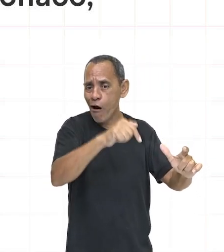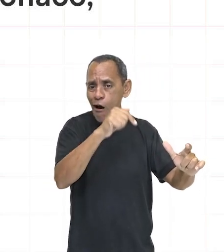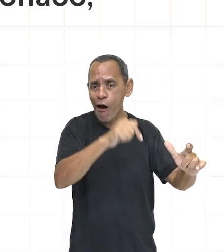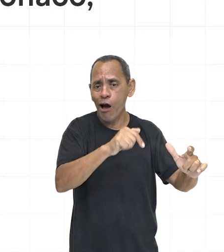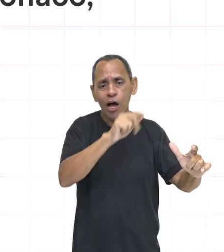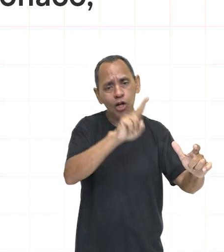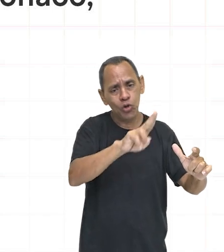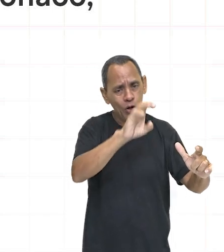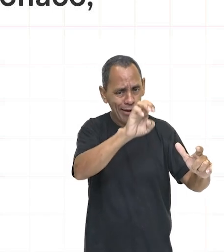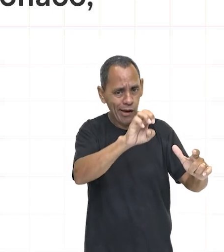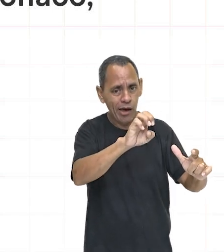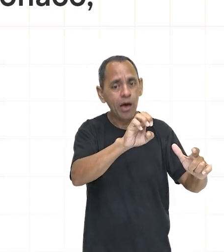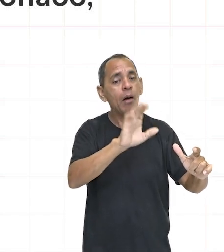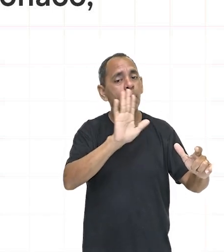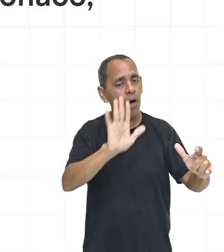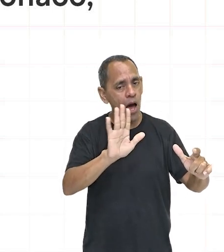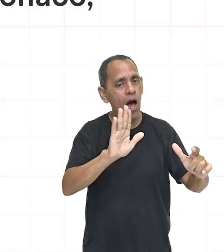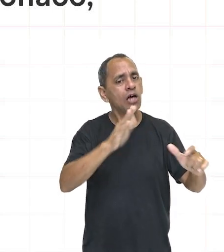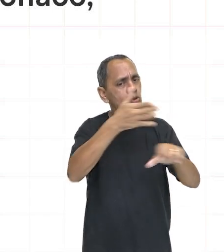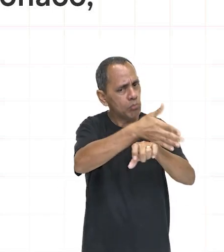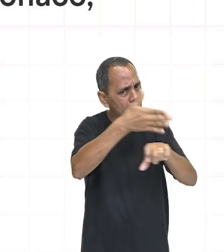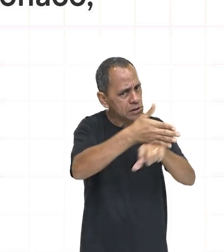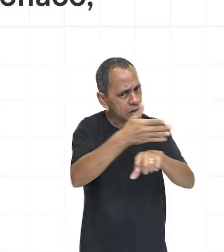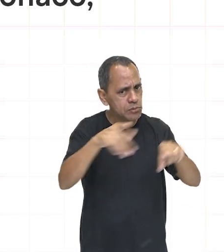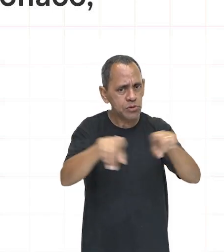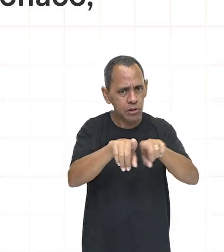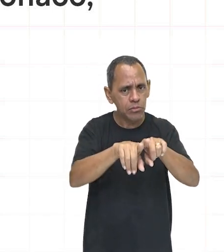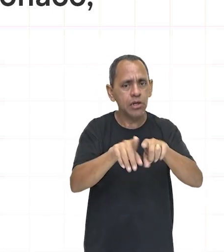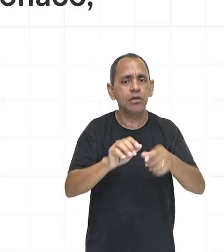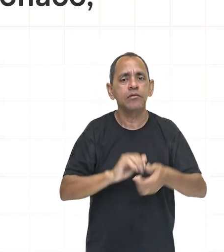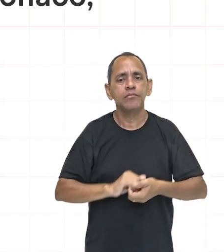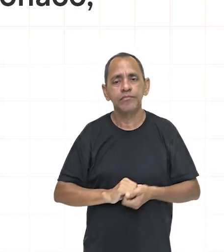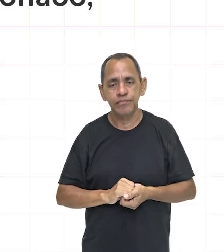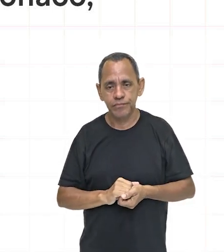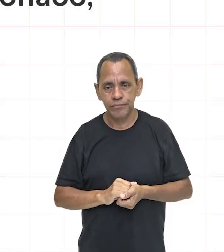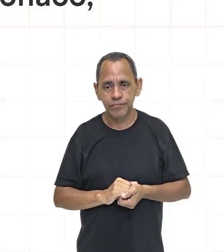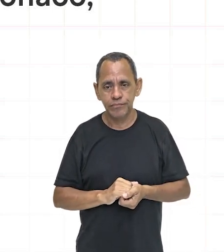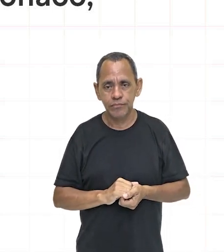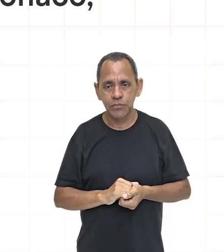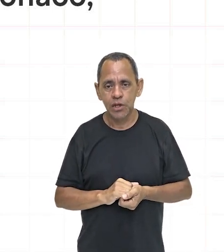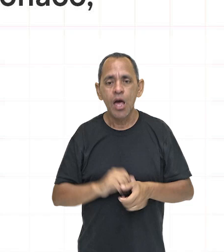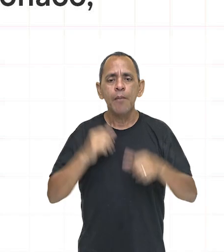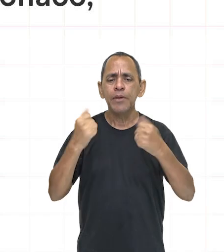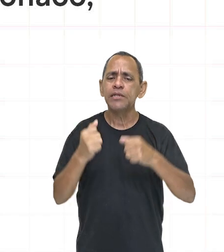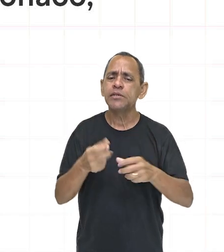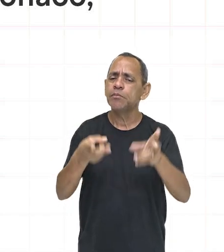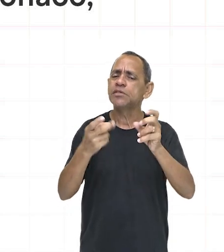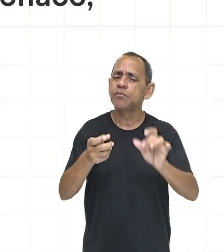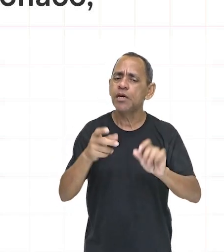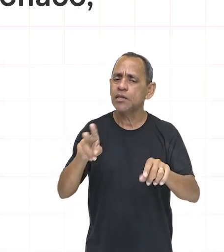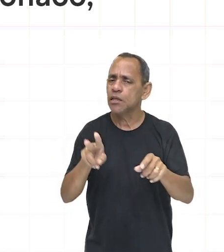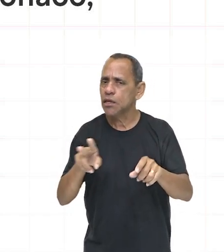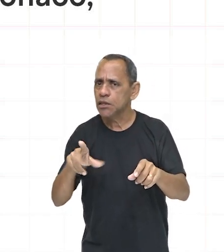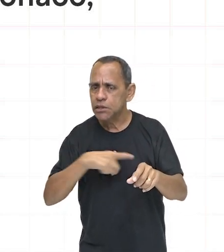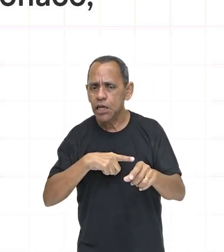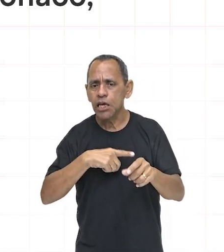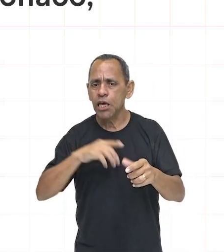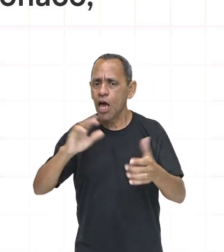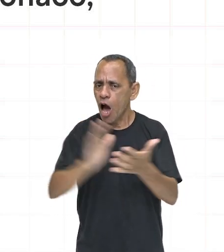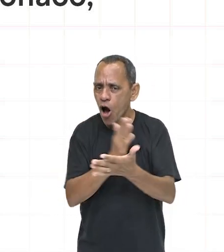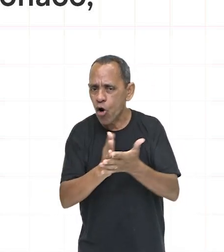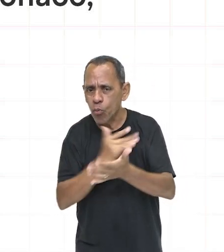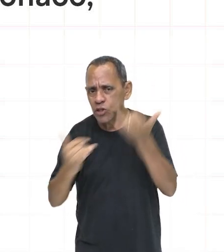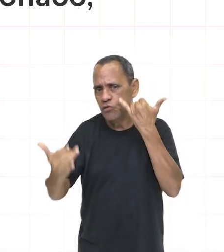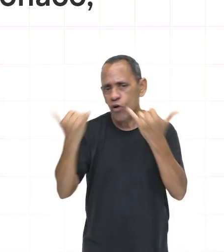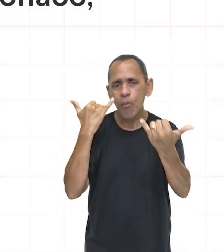situações que a gente tem que parar para pensar um pouquinho para não confundir, ok? Vai ter a parte da União Europeia, onde países usam o